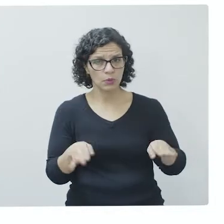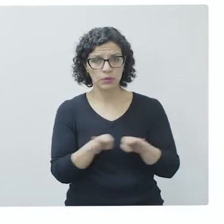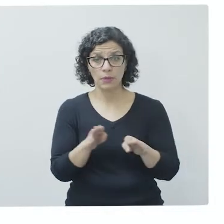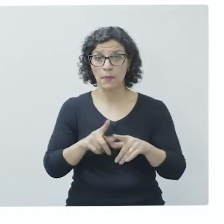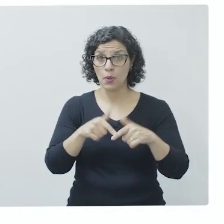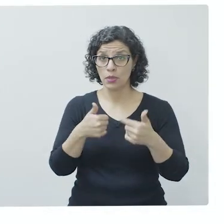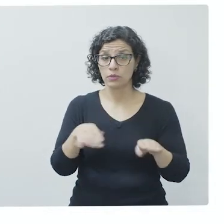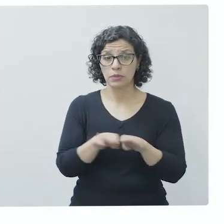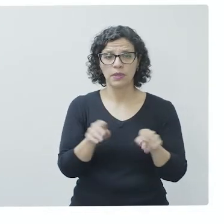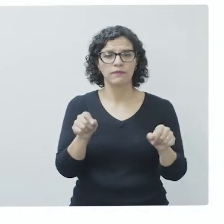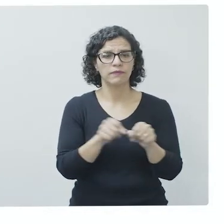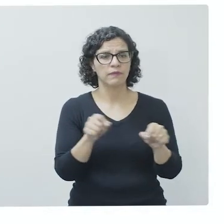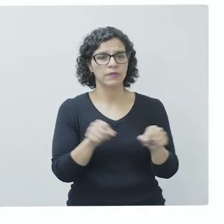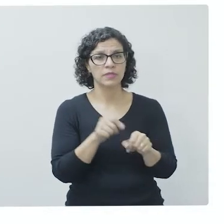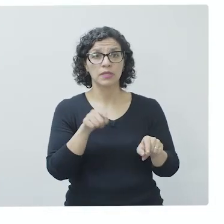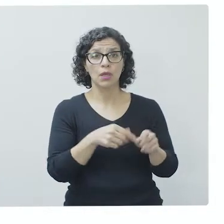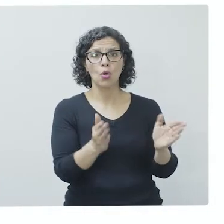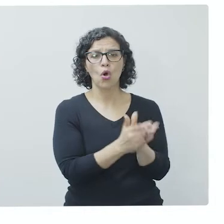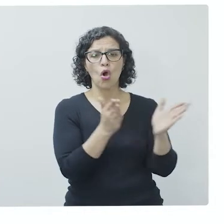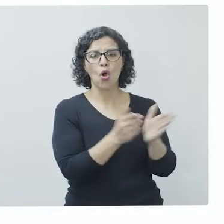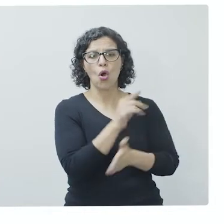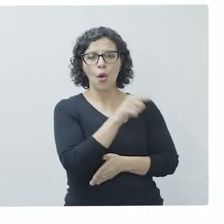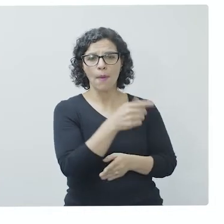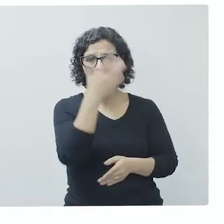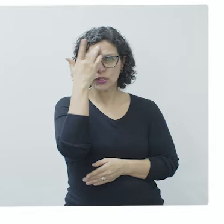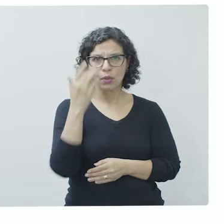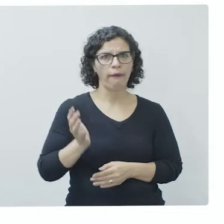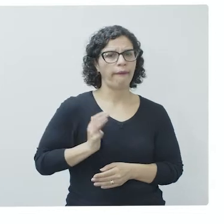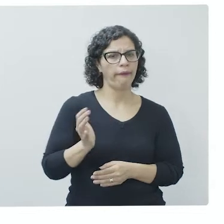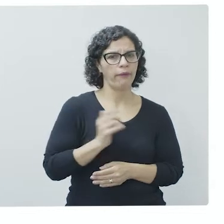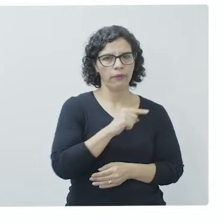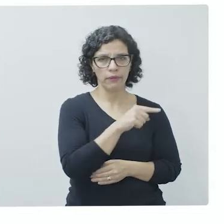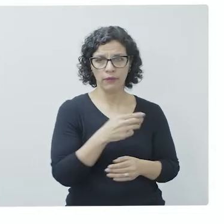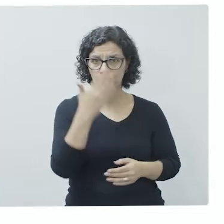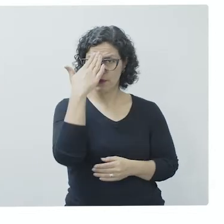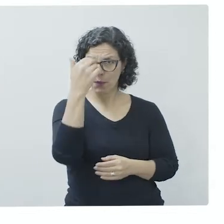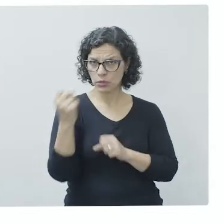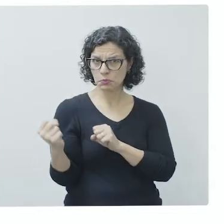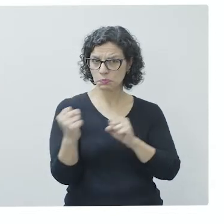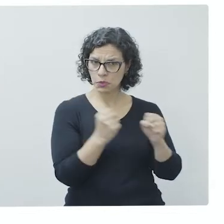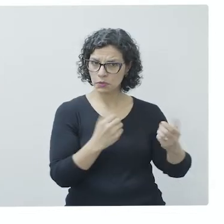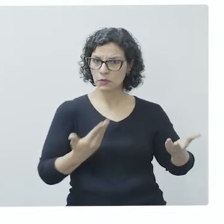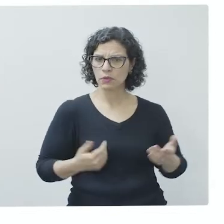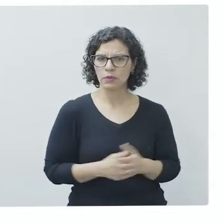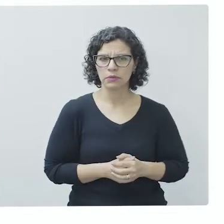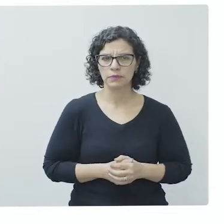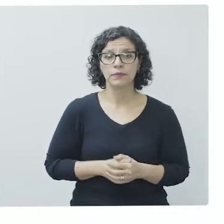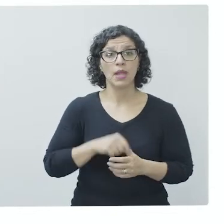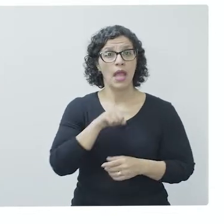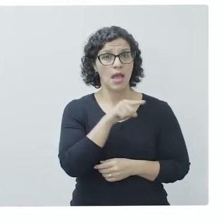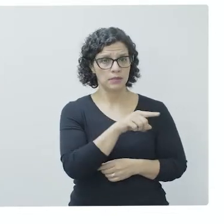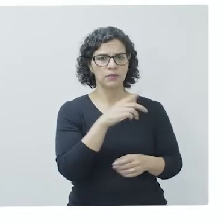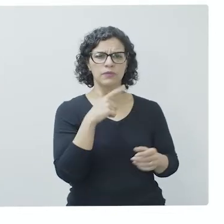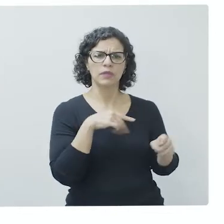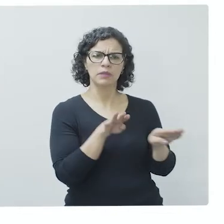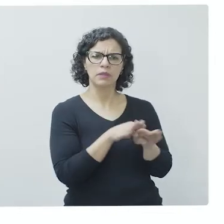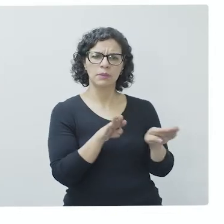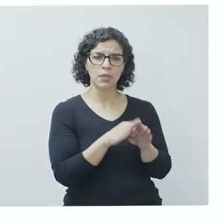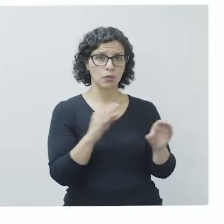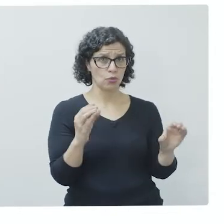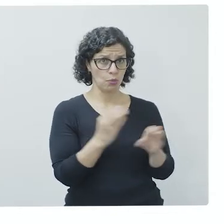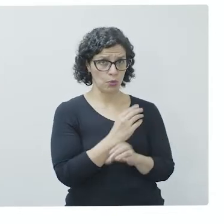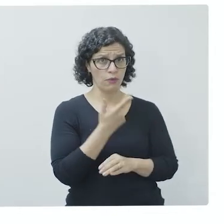que para isso transformaria o pobre homem numa pessoa rica, famosa e poderosa. Só